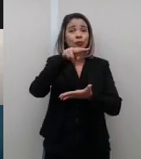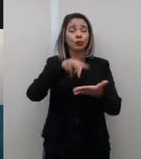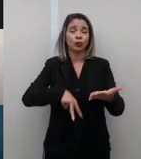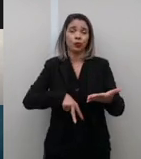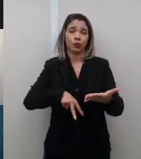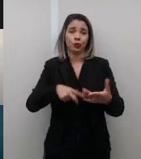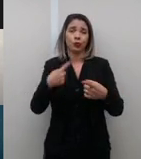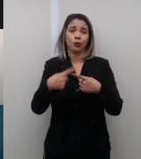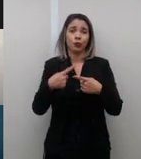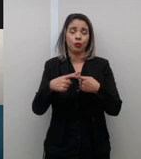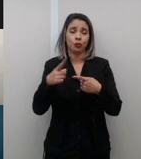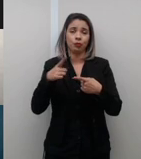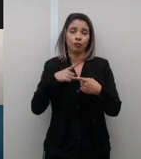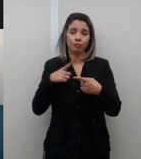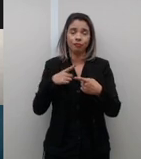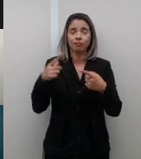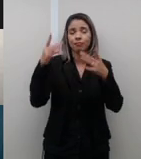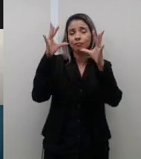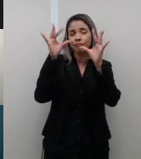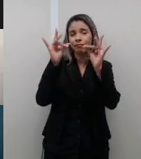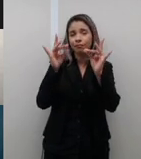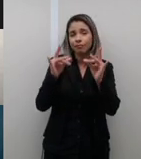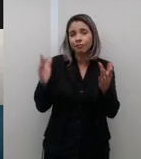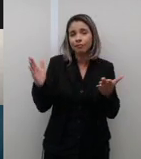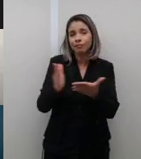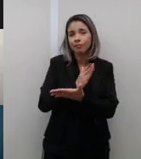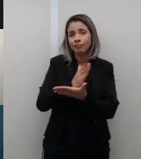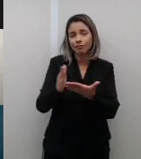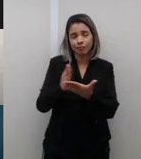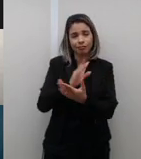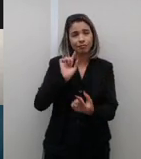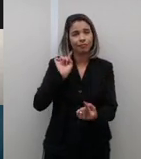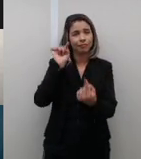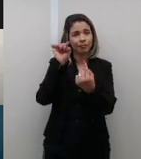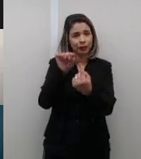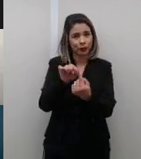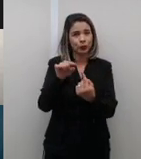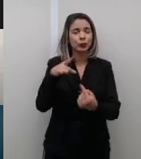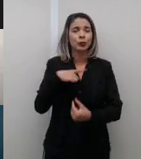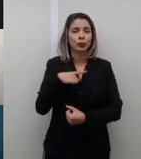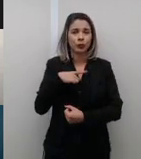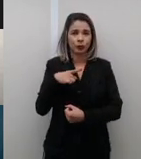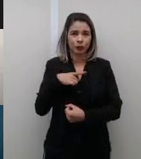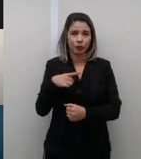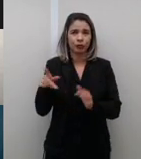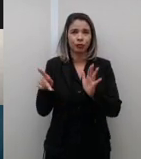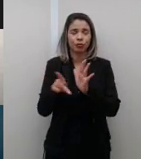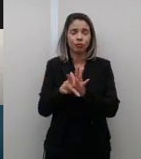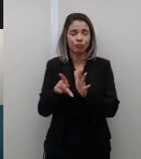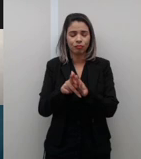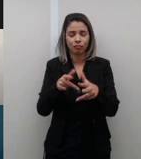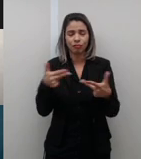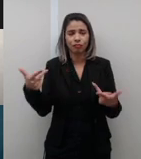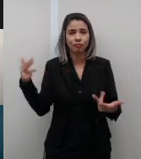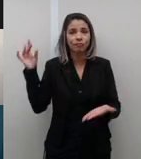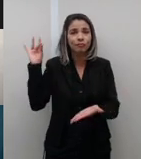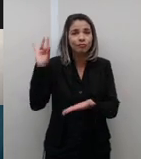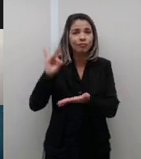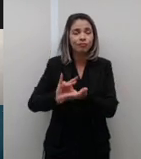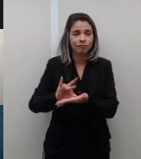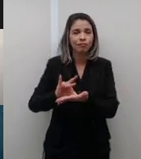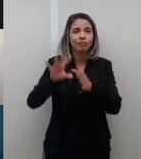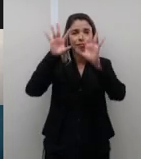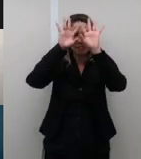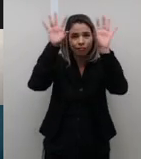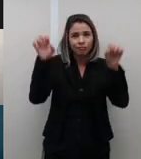detalhes. São situações específicas, há fatos ocorridos no tribunal de origem,